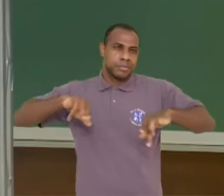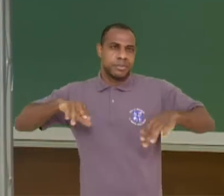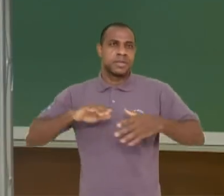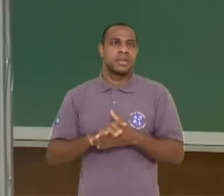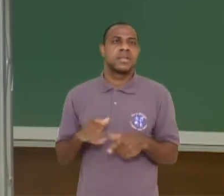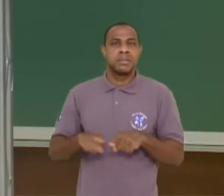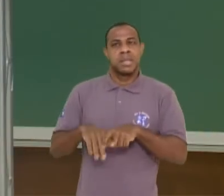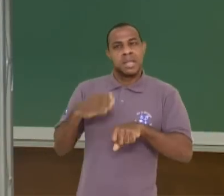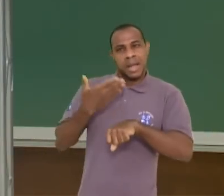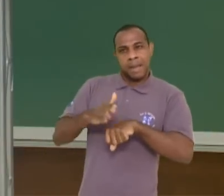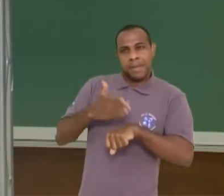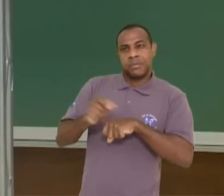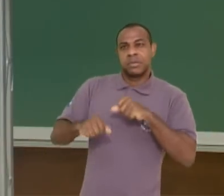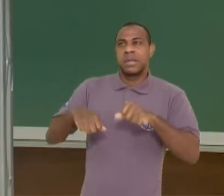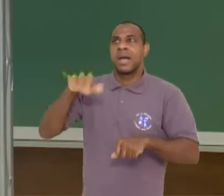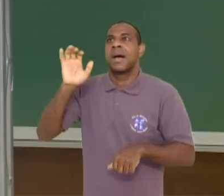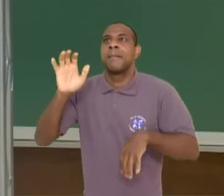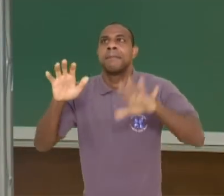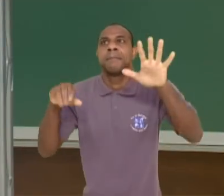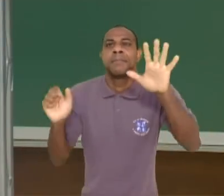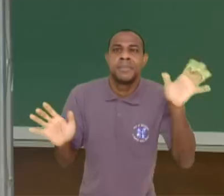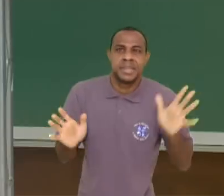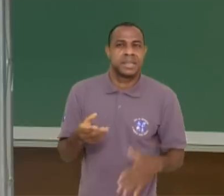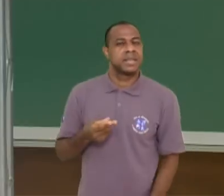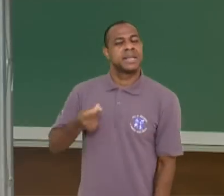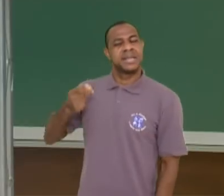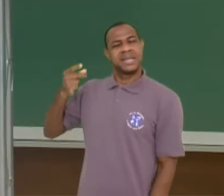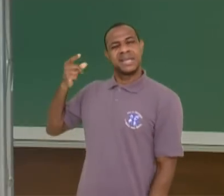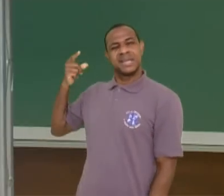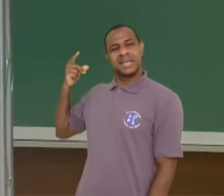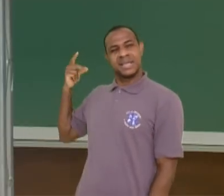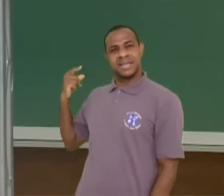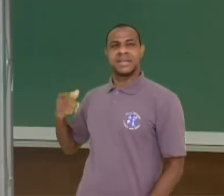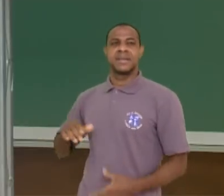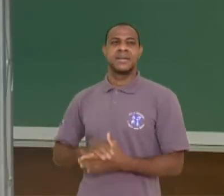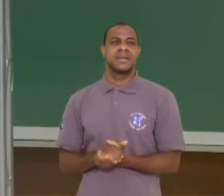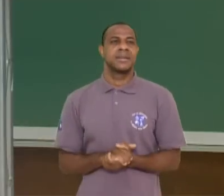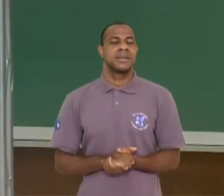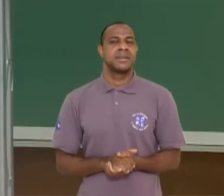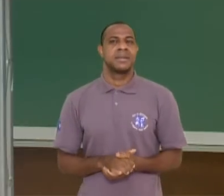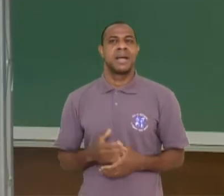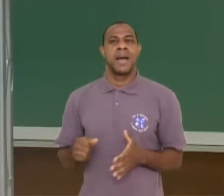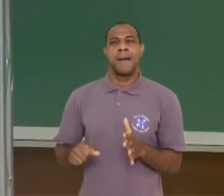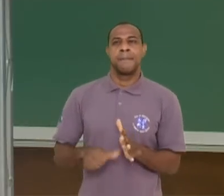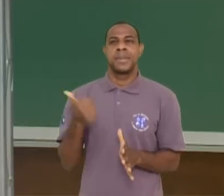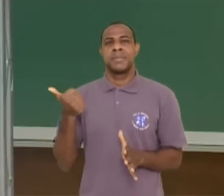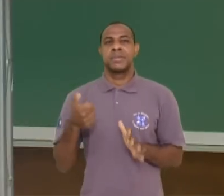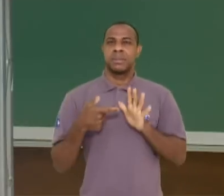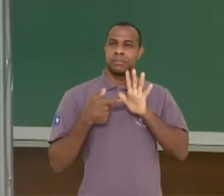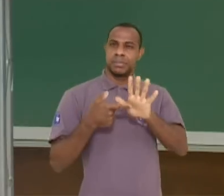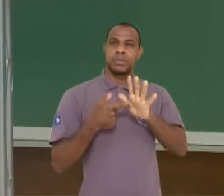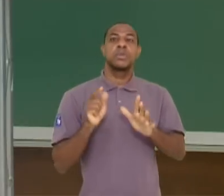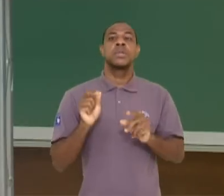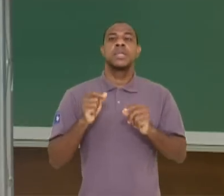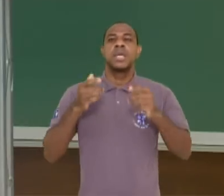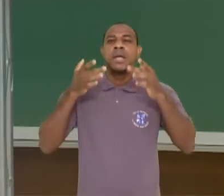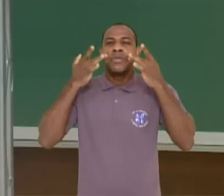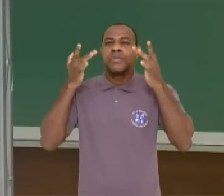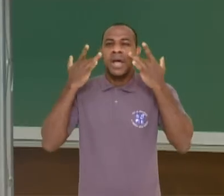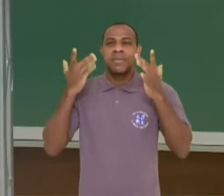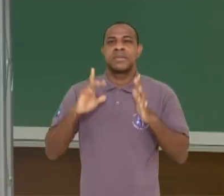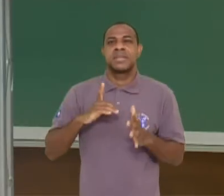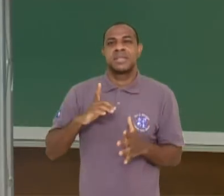da prática da mímica, né, elaborada da Grécia Antiga, que era a hipótese, as primeiras manifestações do teatro que